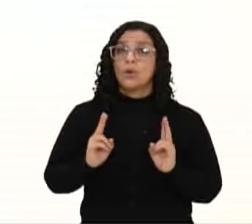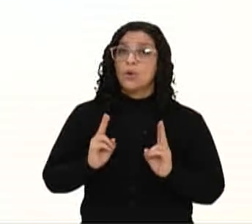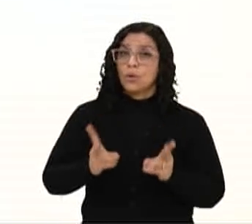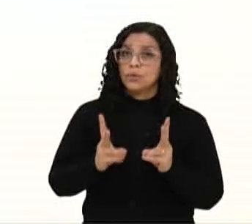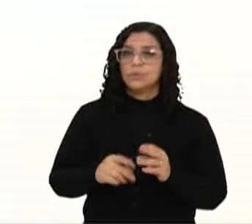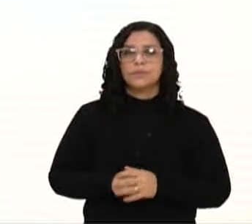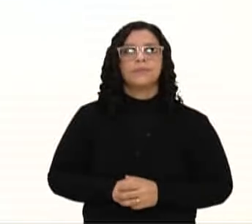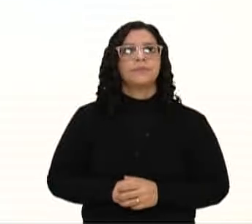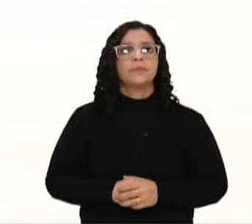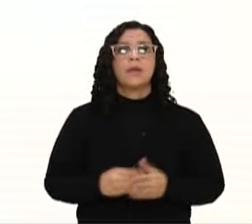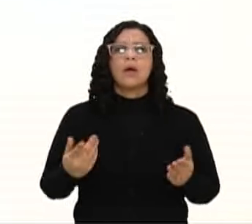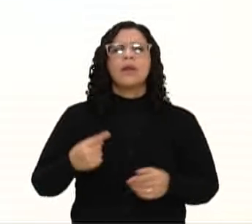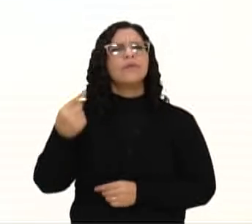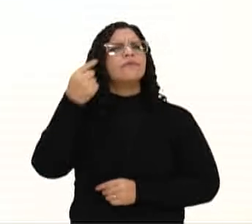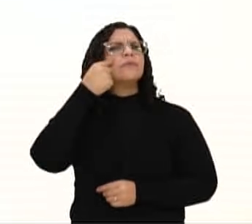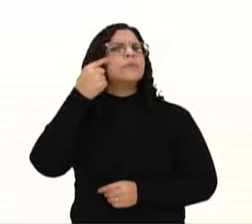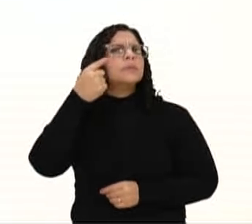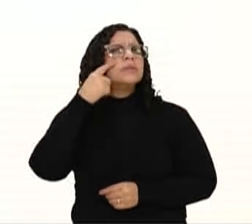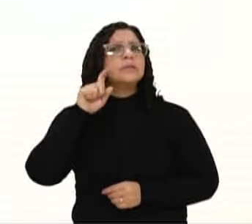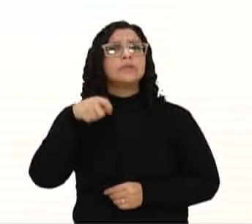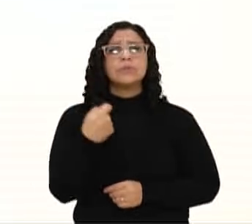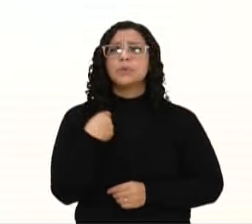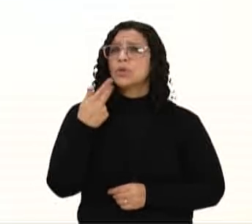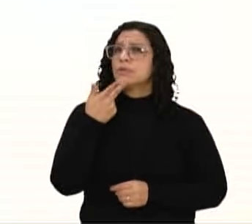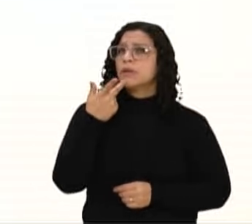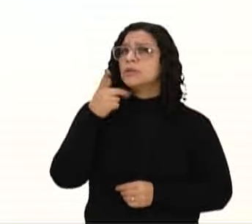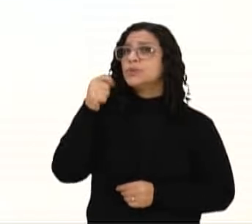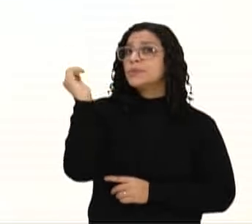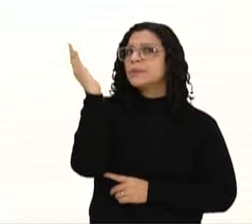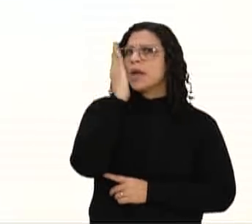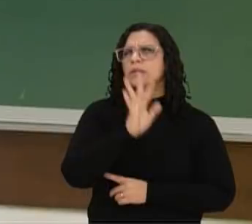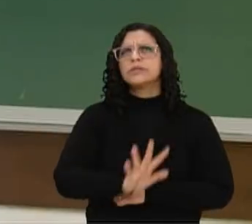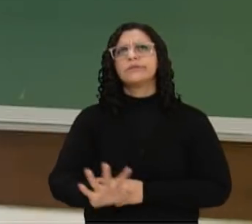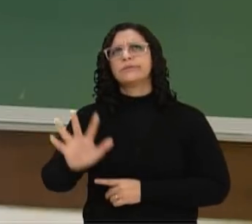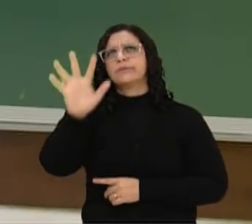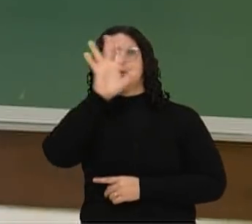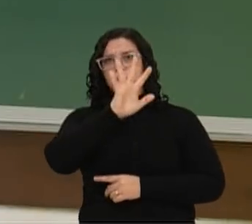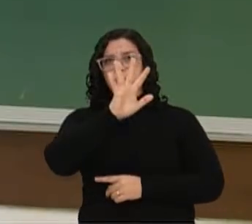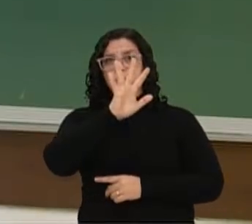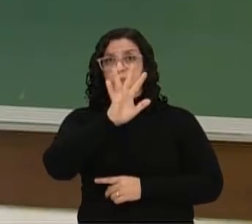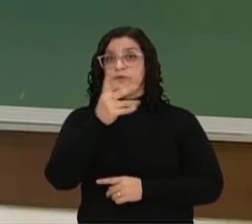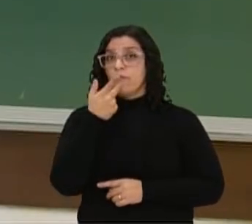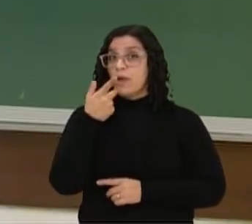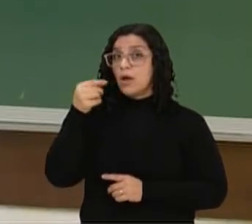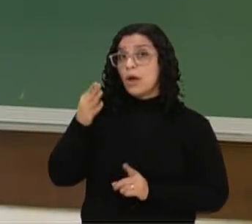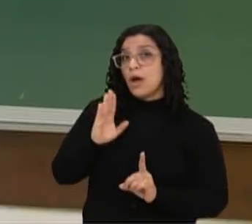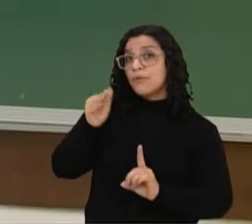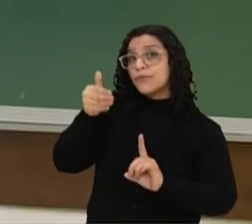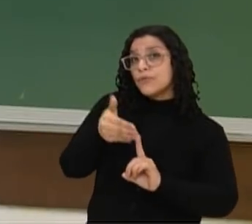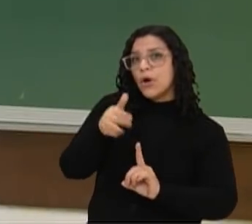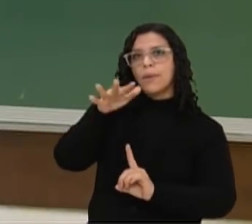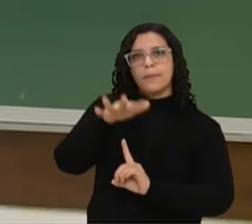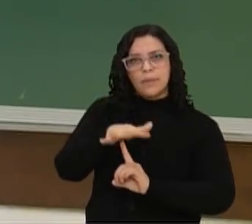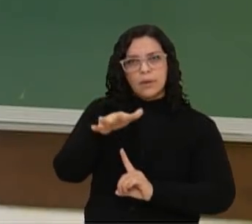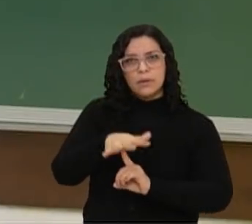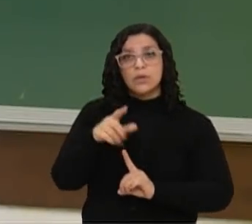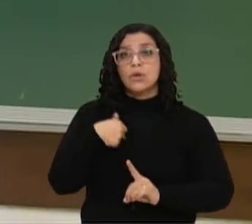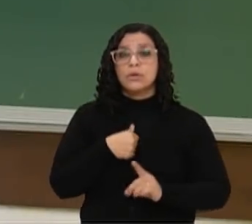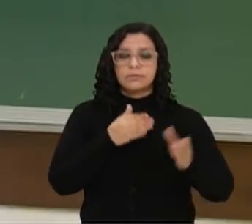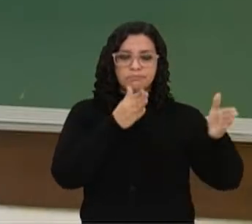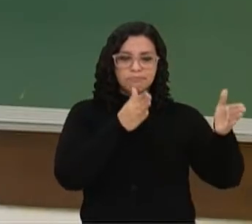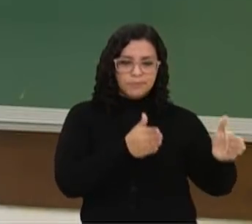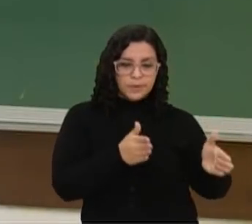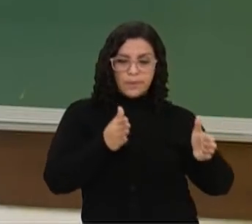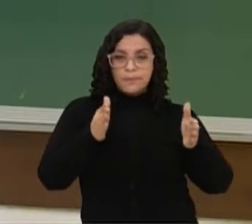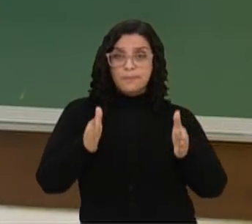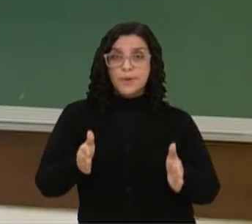continuando ali, vamos pensar um pouquinho naquilo que a gente falou sobre o Brasil. Então, agora vamos falar sobre o Paraná. A ideia dos